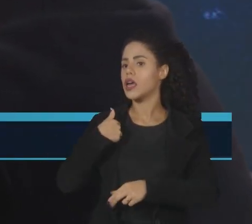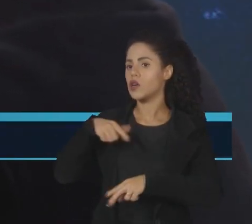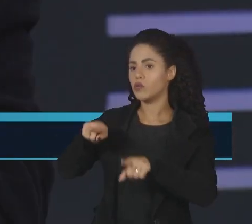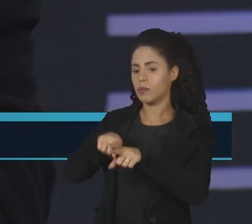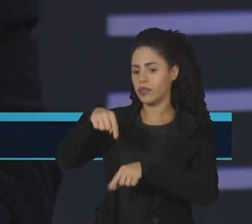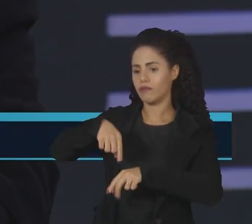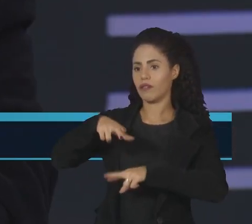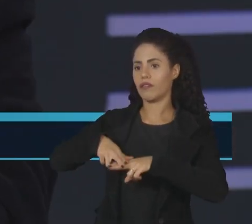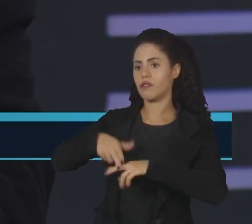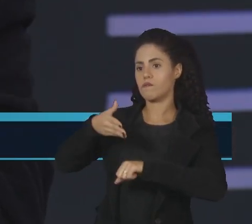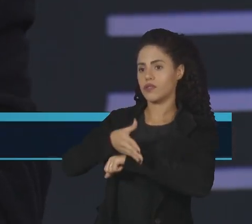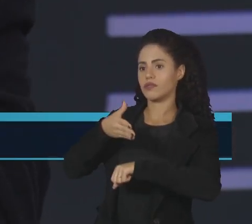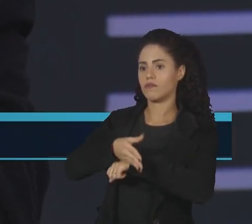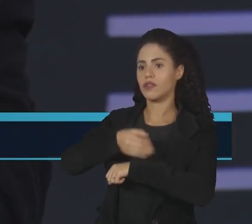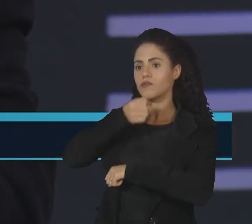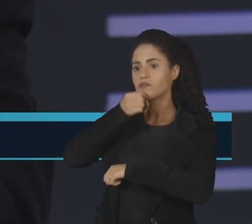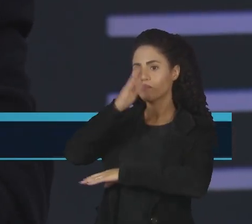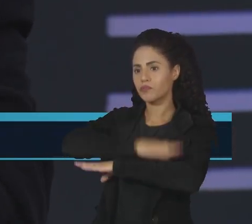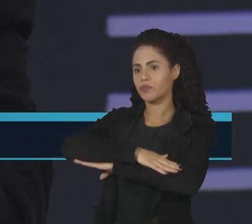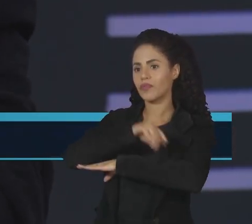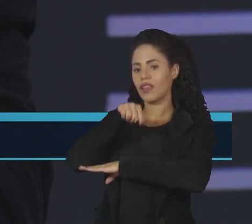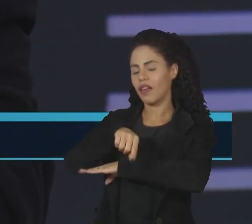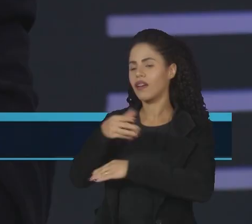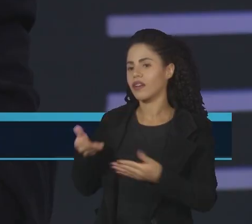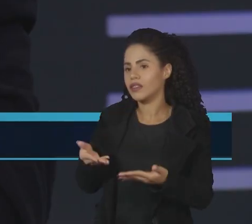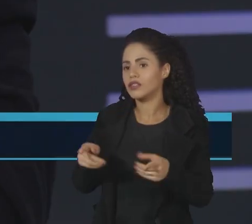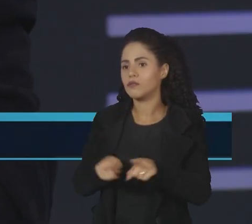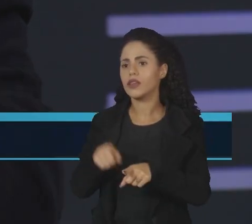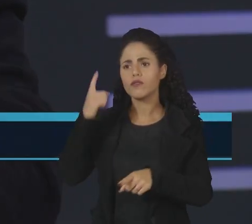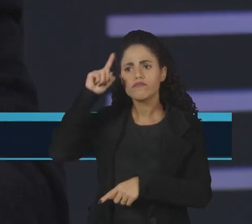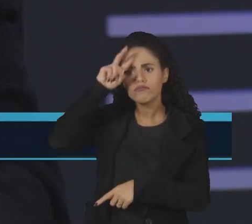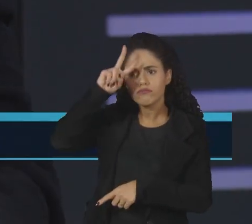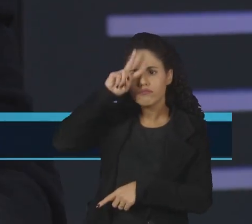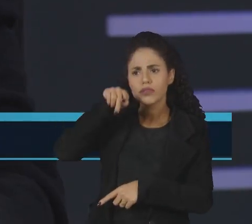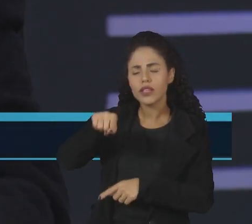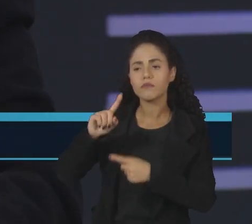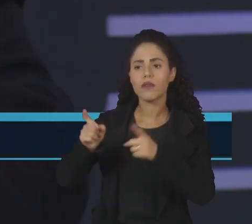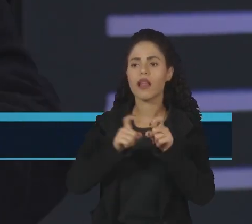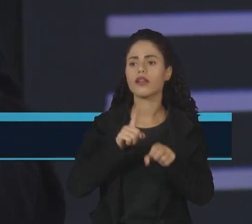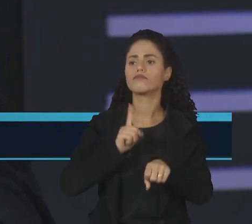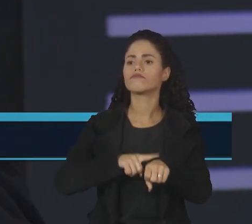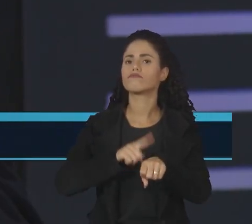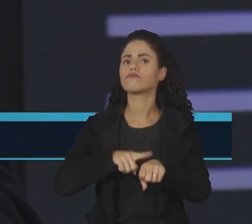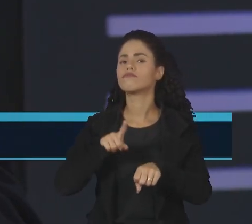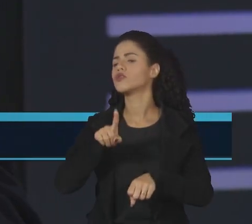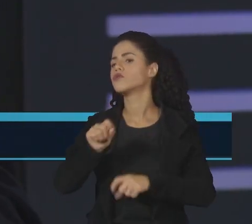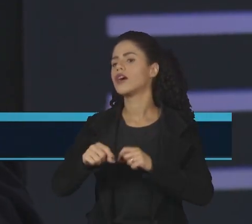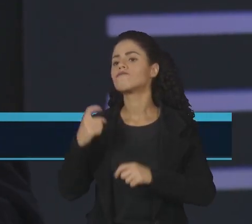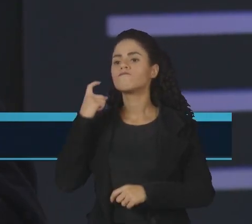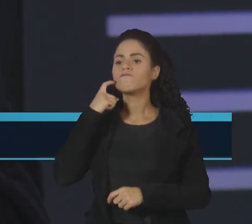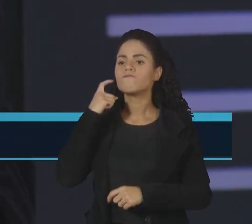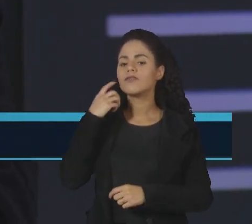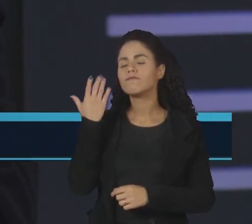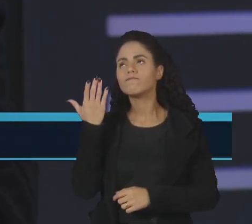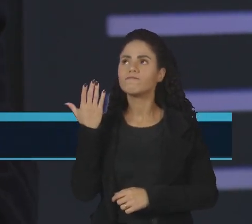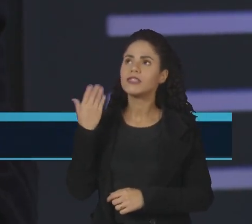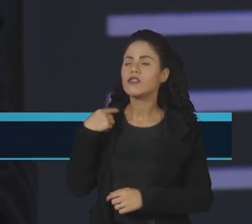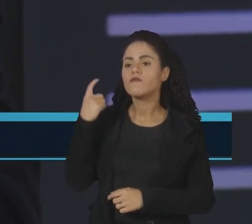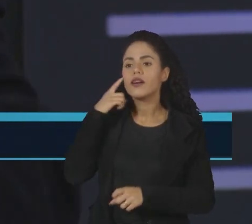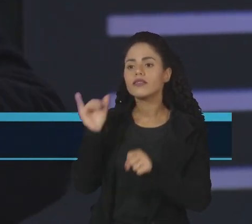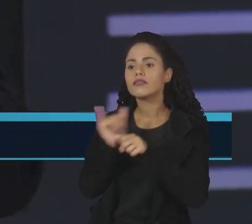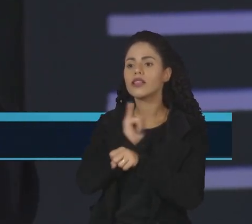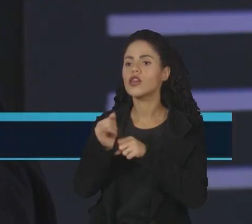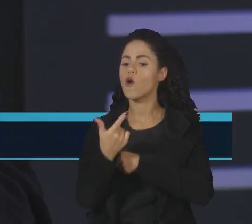aqui desse dia por acaso, e eu lembro dessa discussão e de que em algum momento eles iriam encontrar uma outra forma